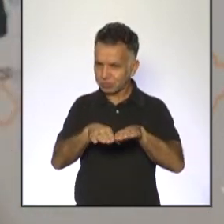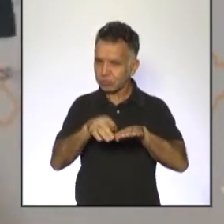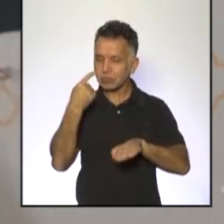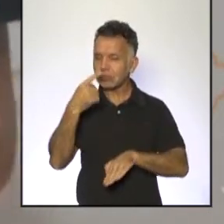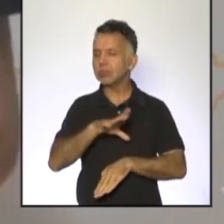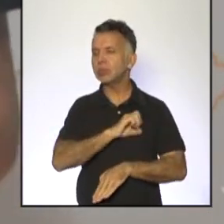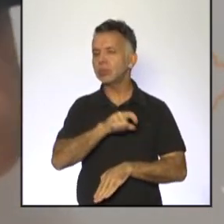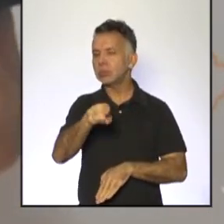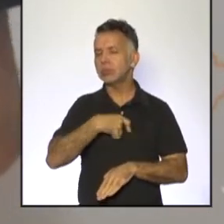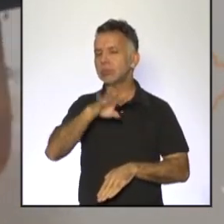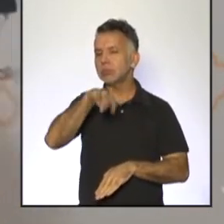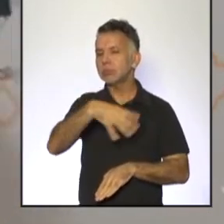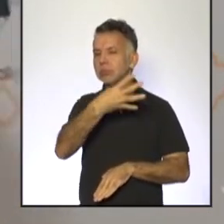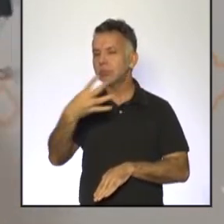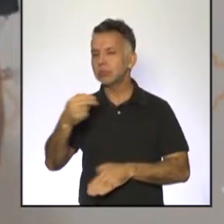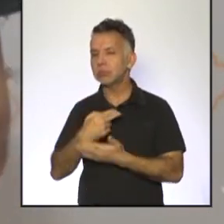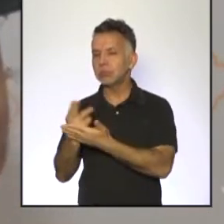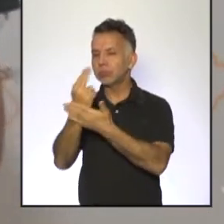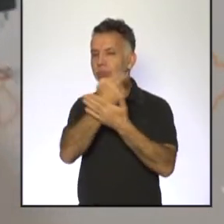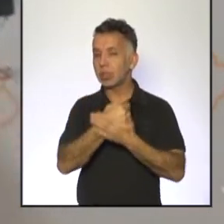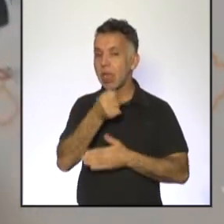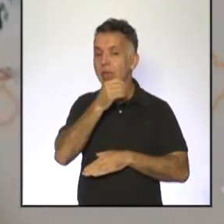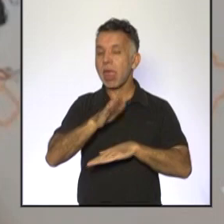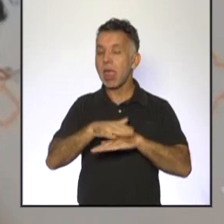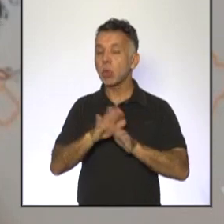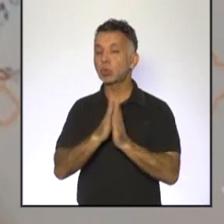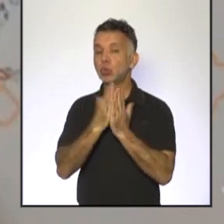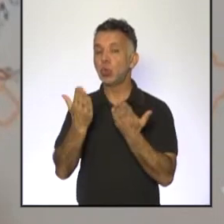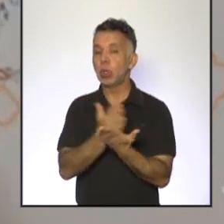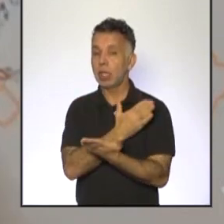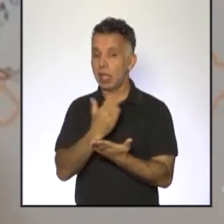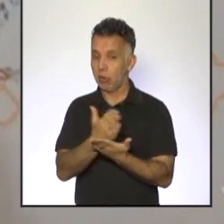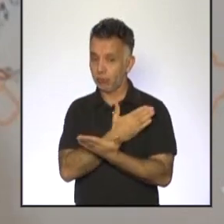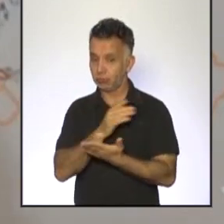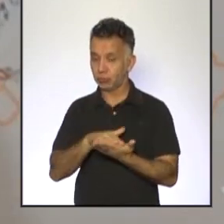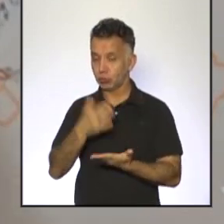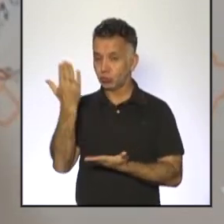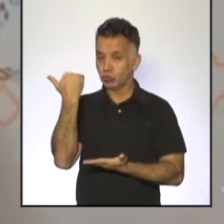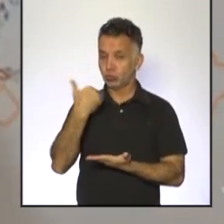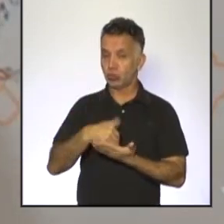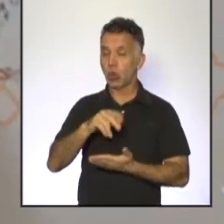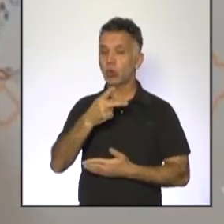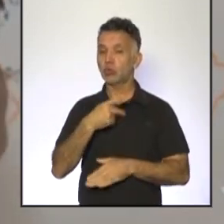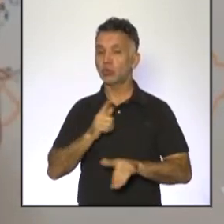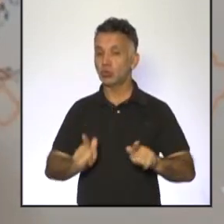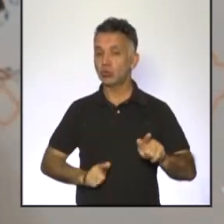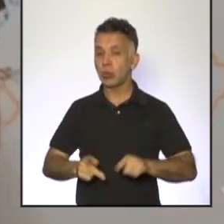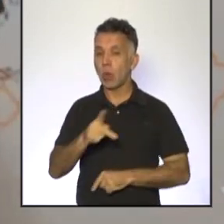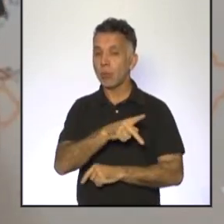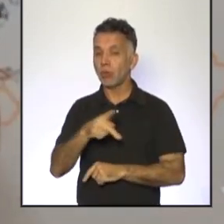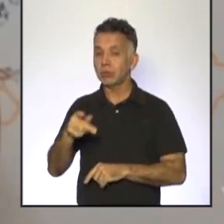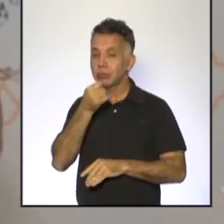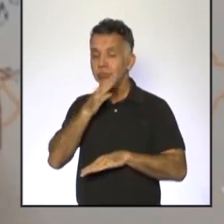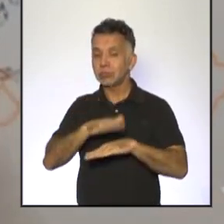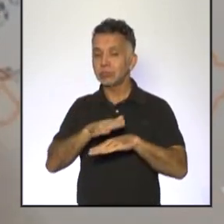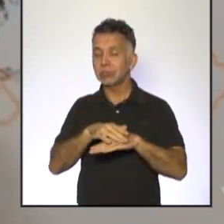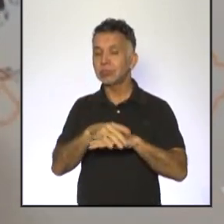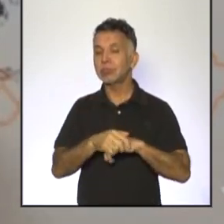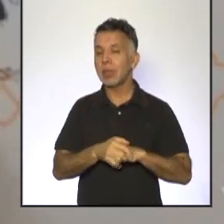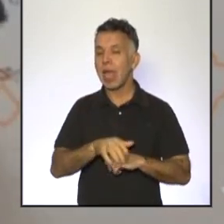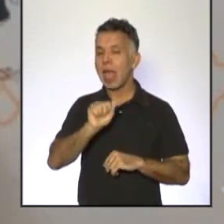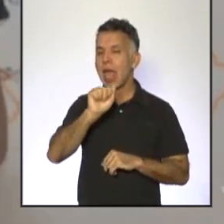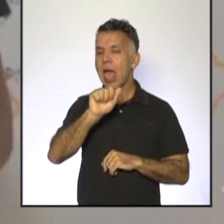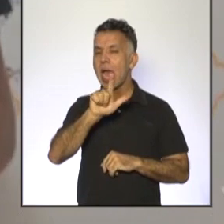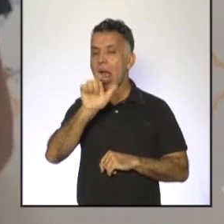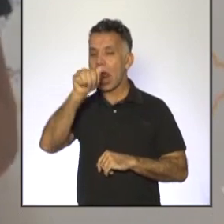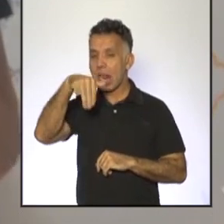belíssimo livro, o livro dos primos Alan e Arthur Strahler, uma grande referência para os professores que estão acompanhando aí.